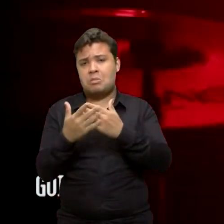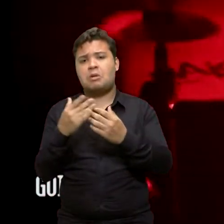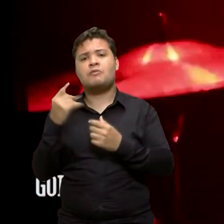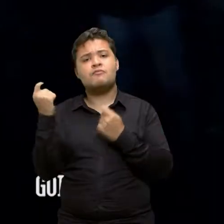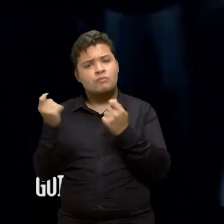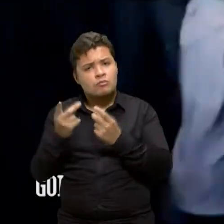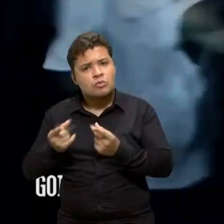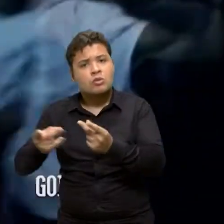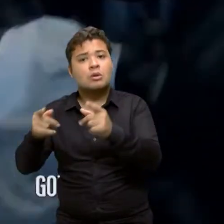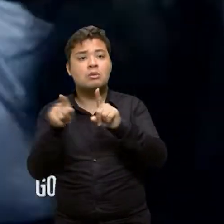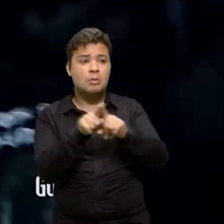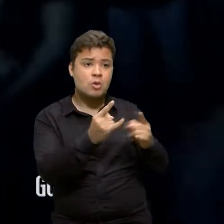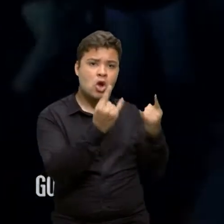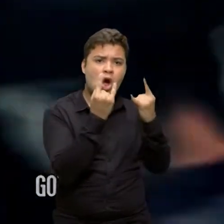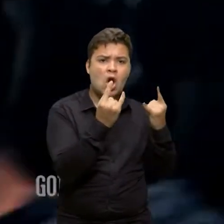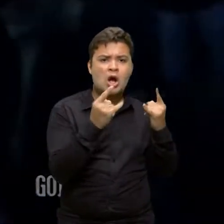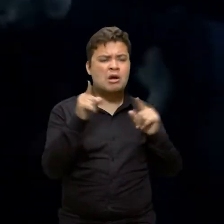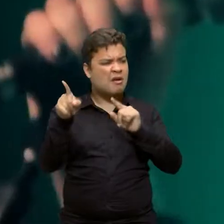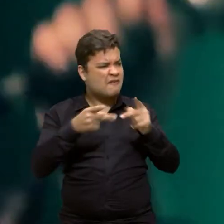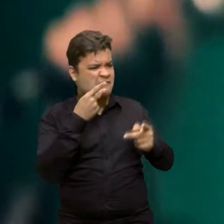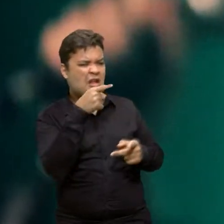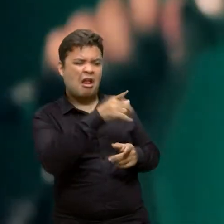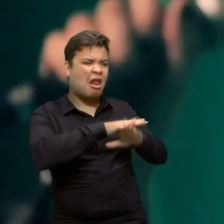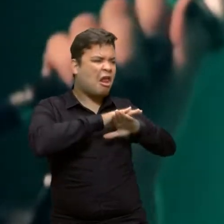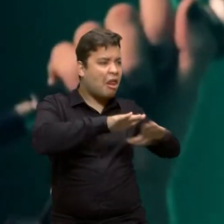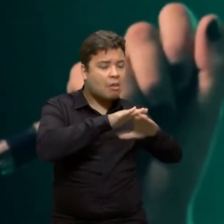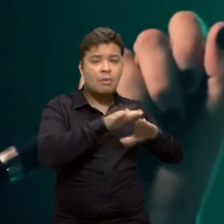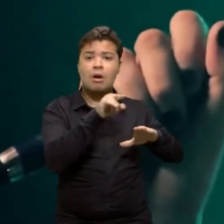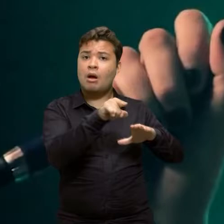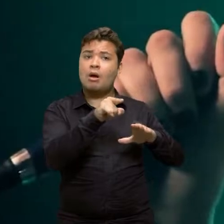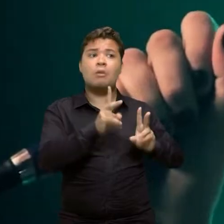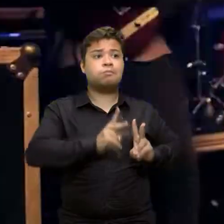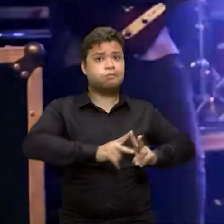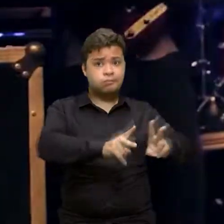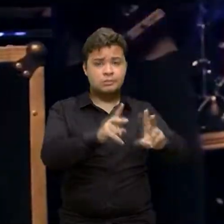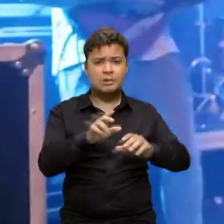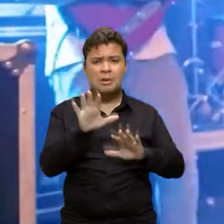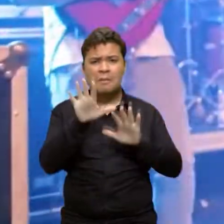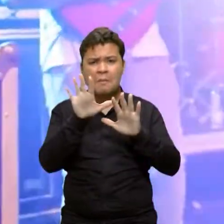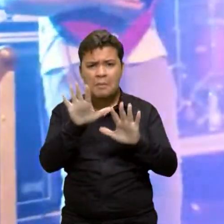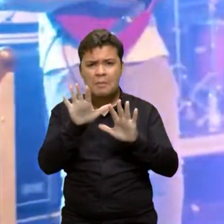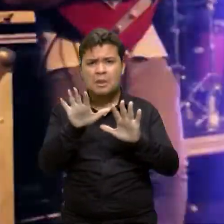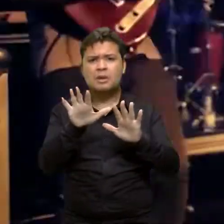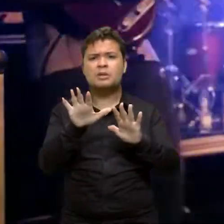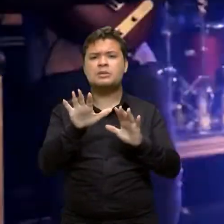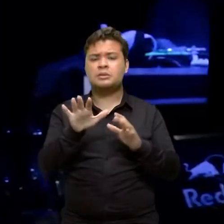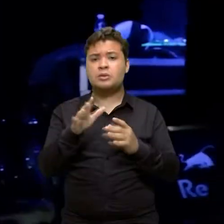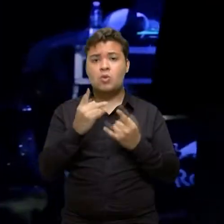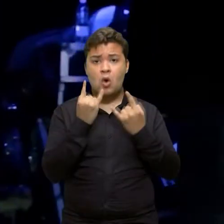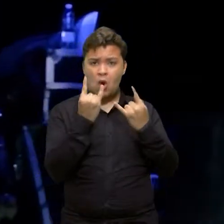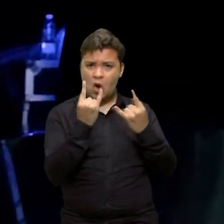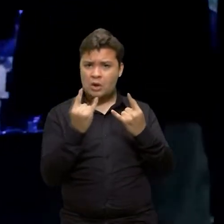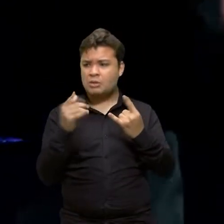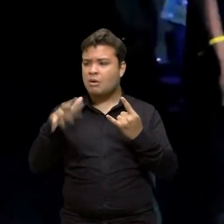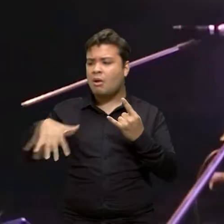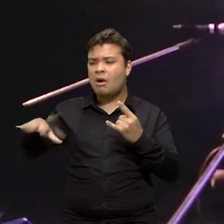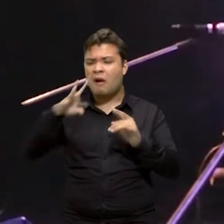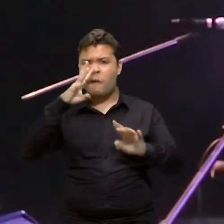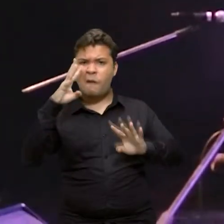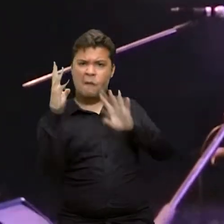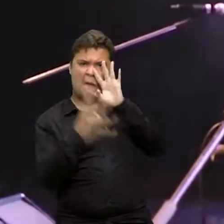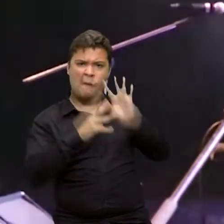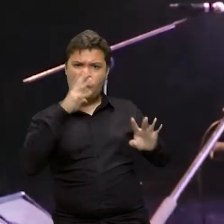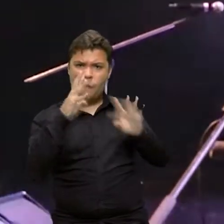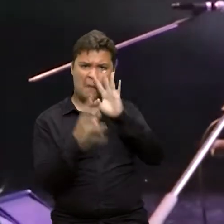às várias vezes em que decretaram a morte desse estilo. Mas será que eles sobrevivem às críticas de